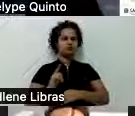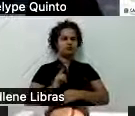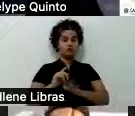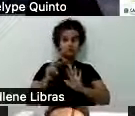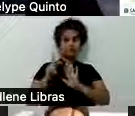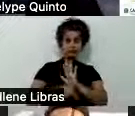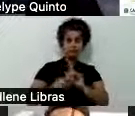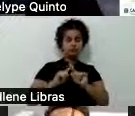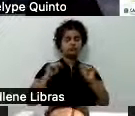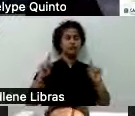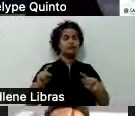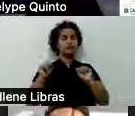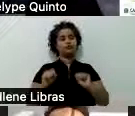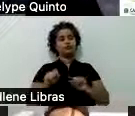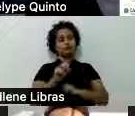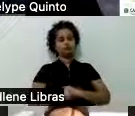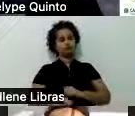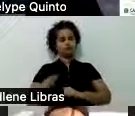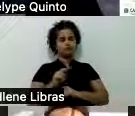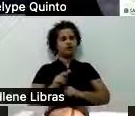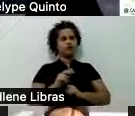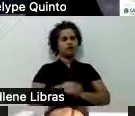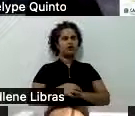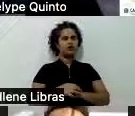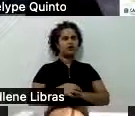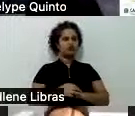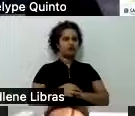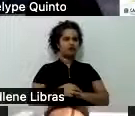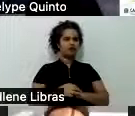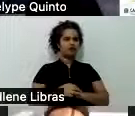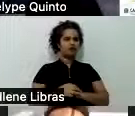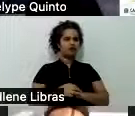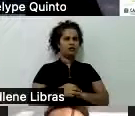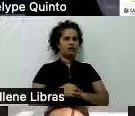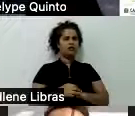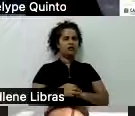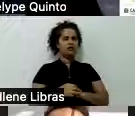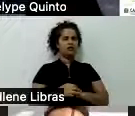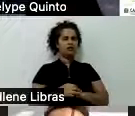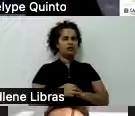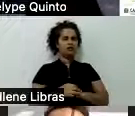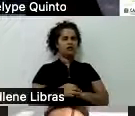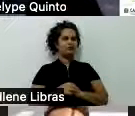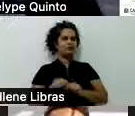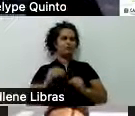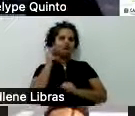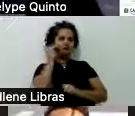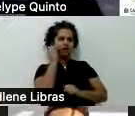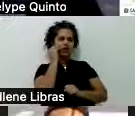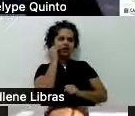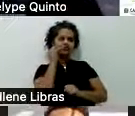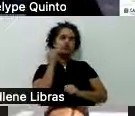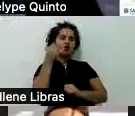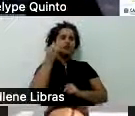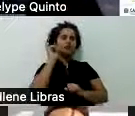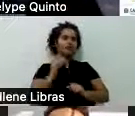você usa uma fase temporária para fazer um teste, sem gastar muito